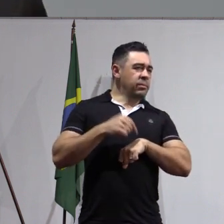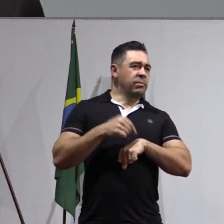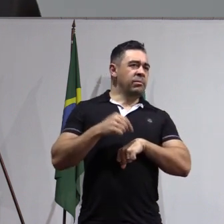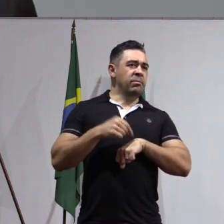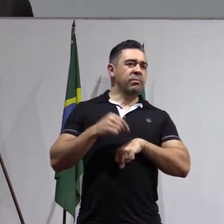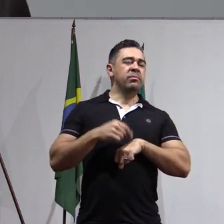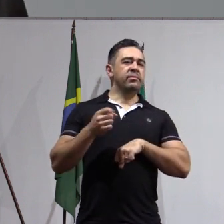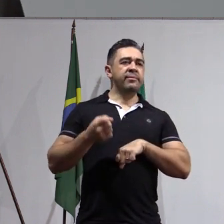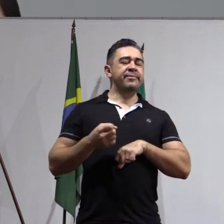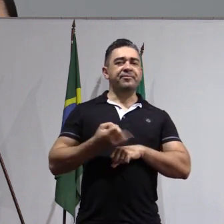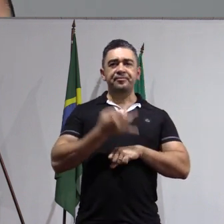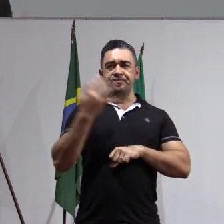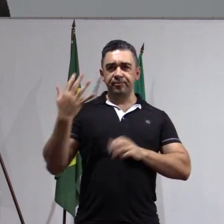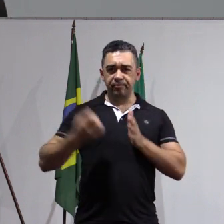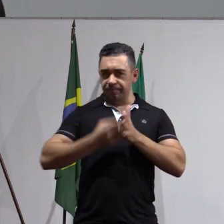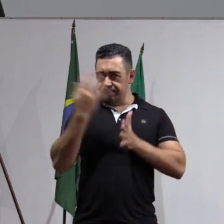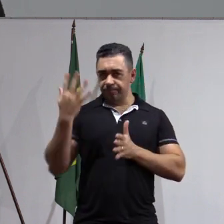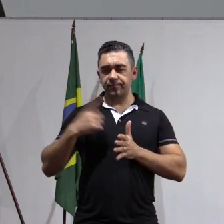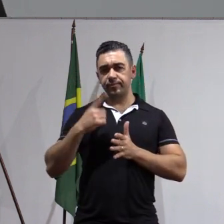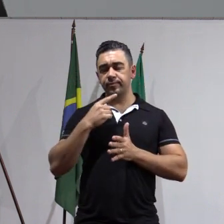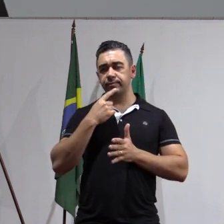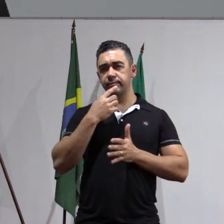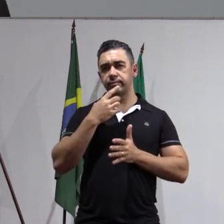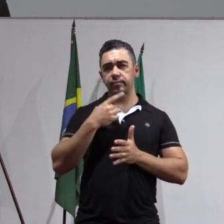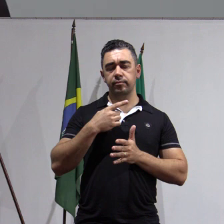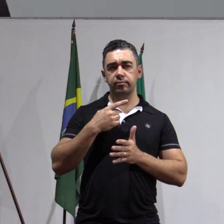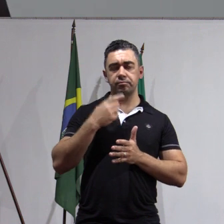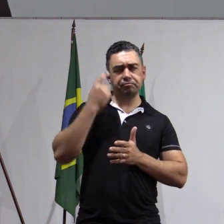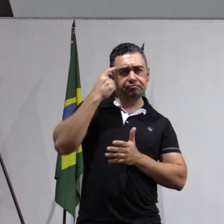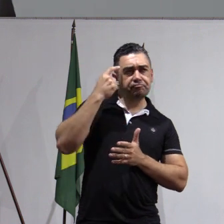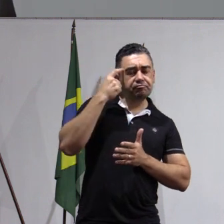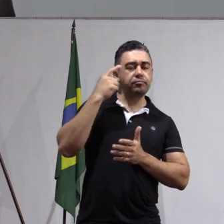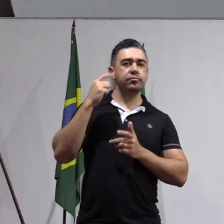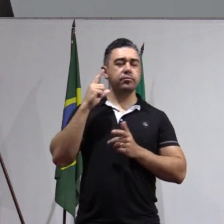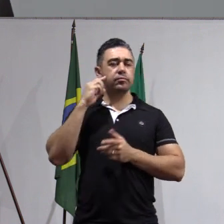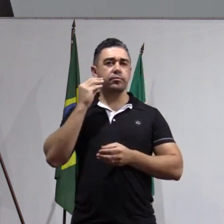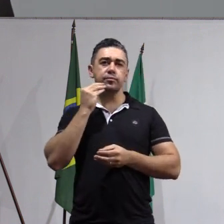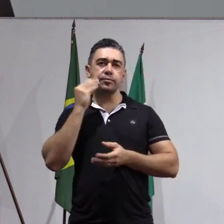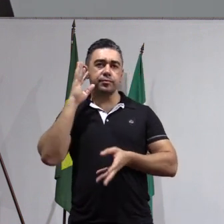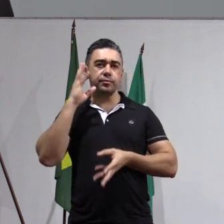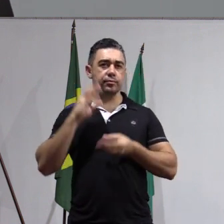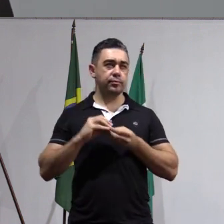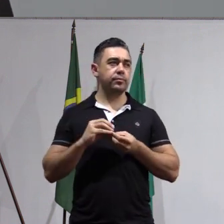levantar questões, de compreender, de, enfim,